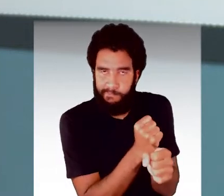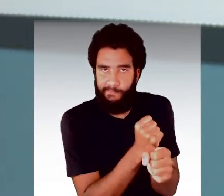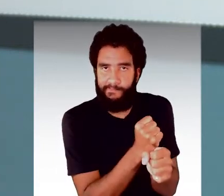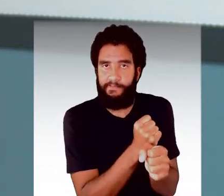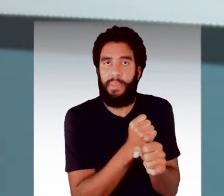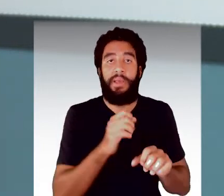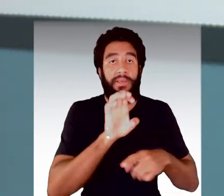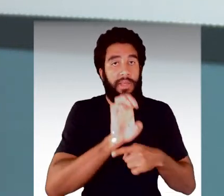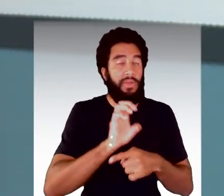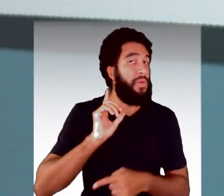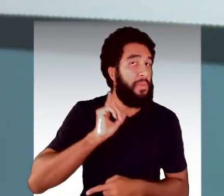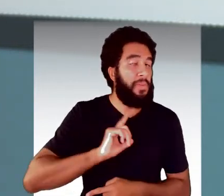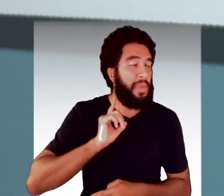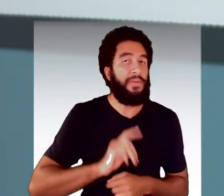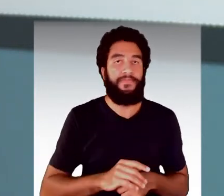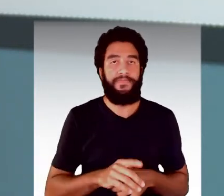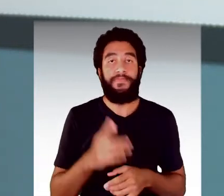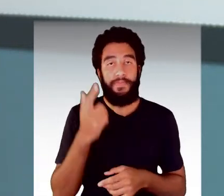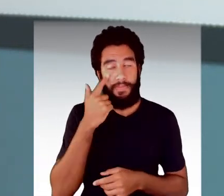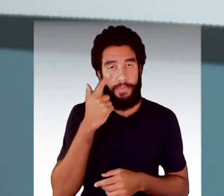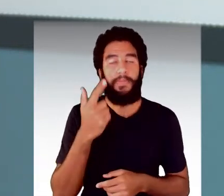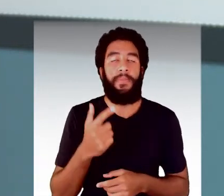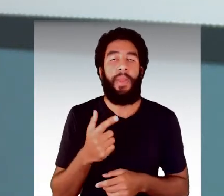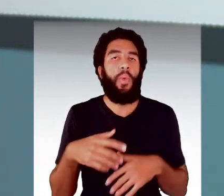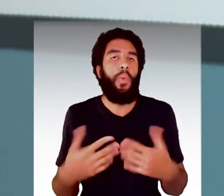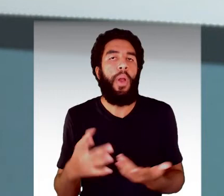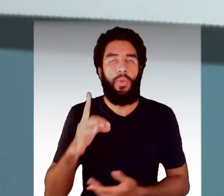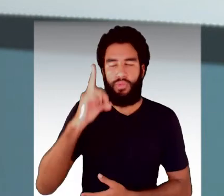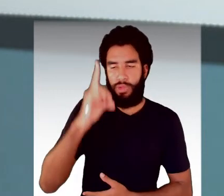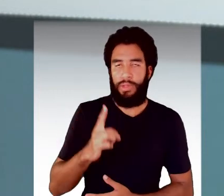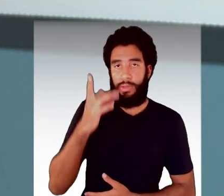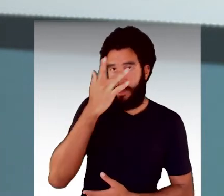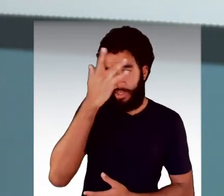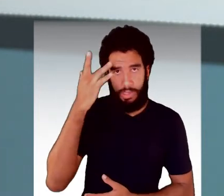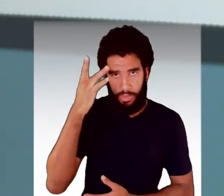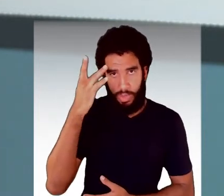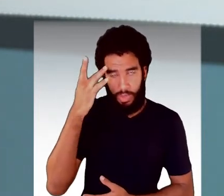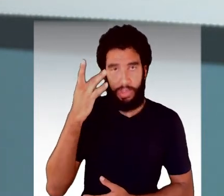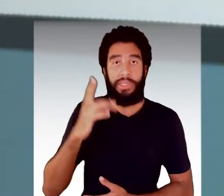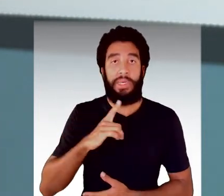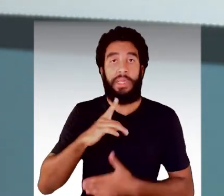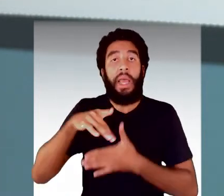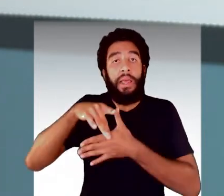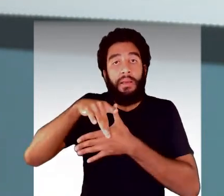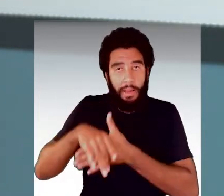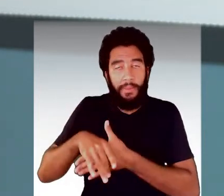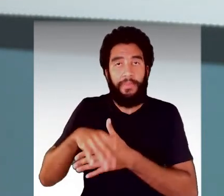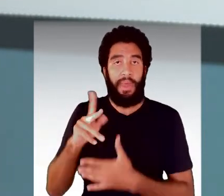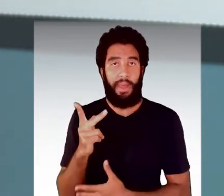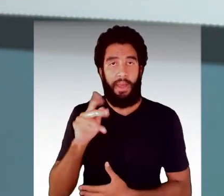escravidão em Minas Gerais. No podcast Prosa de Trabalho, você vai saber quais são os direitos